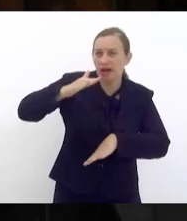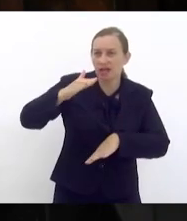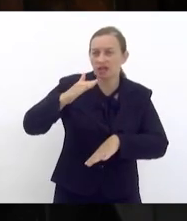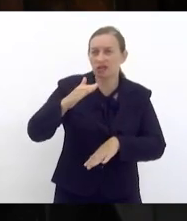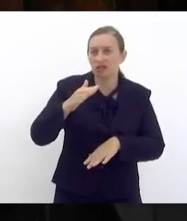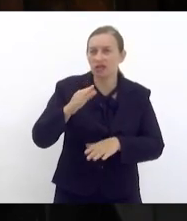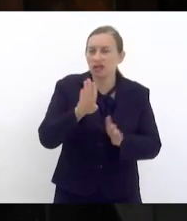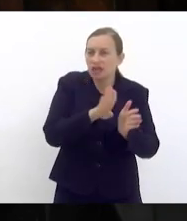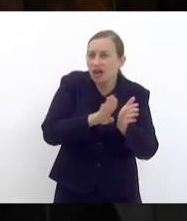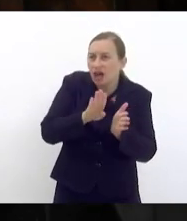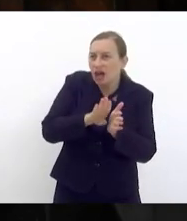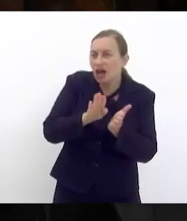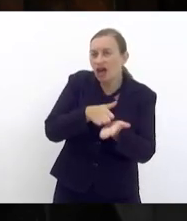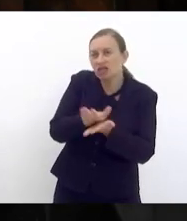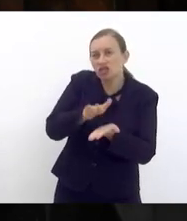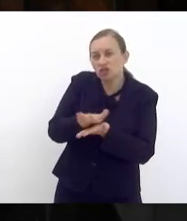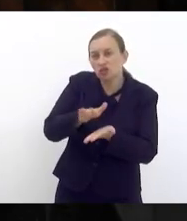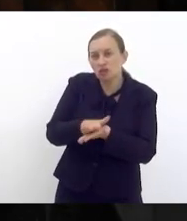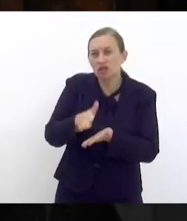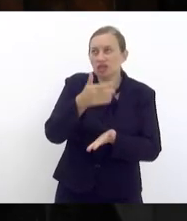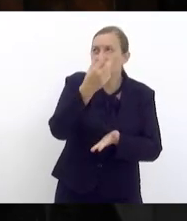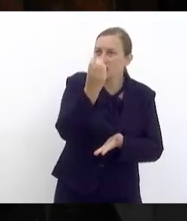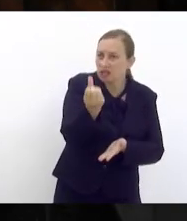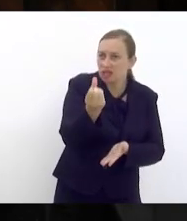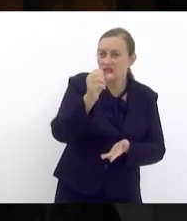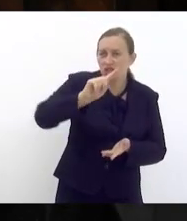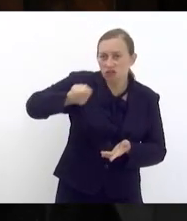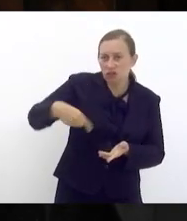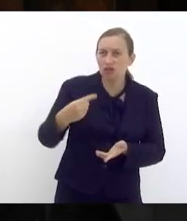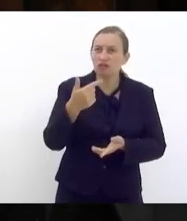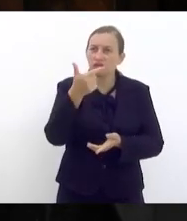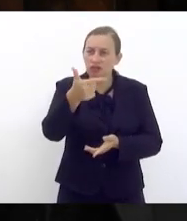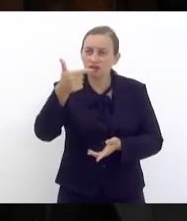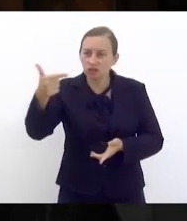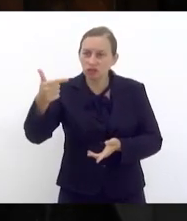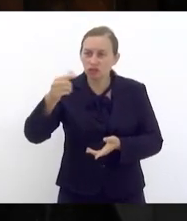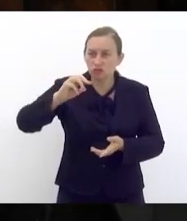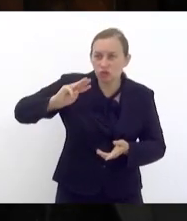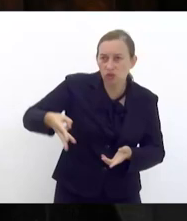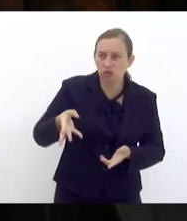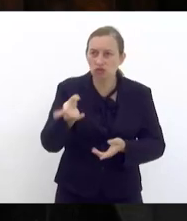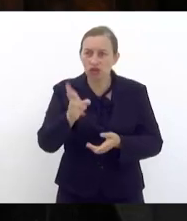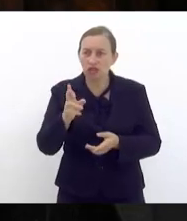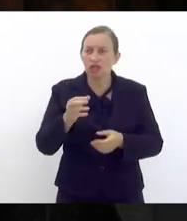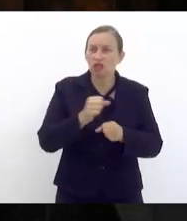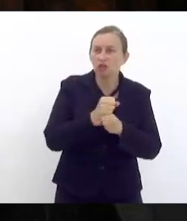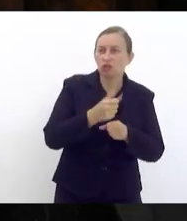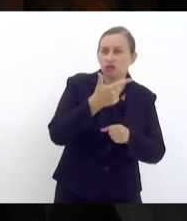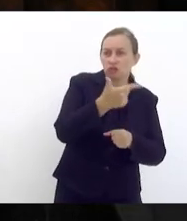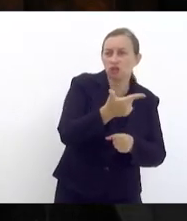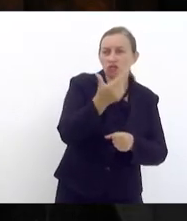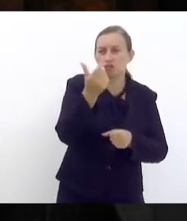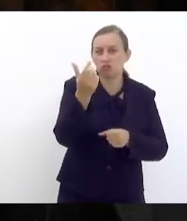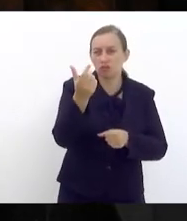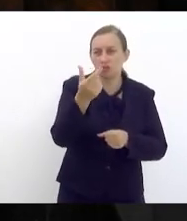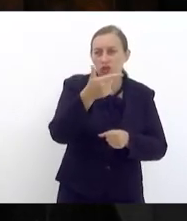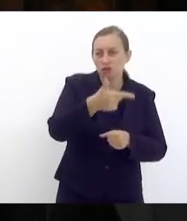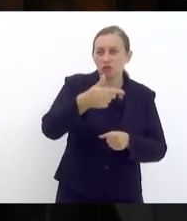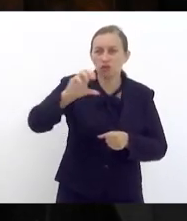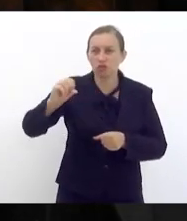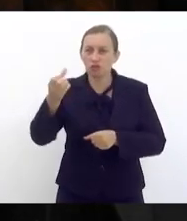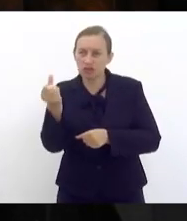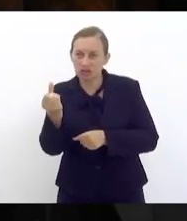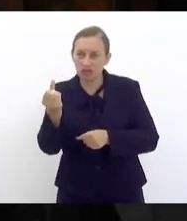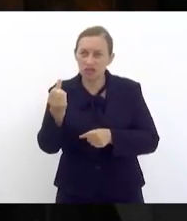receita, 6,2 bilhões de reais. E em 2006, a receita é maior que a